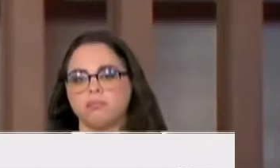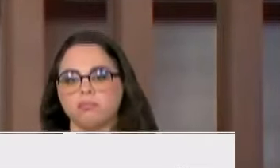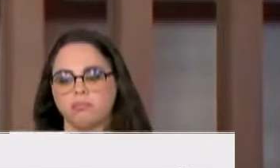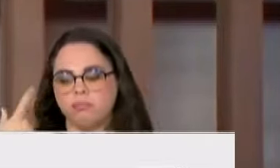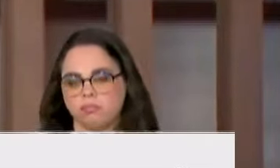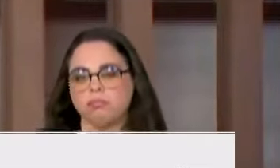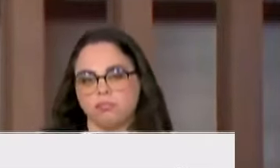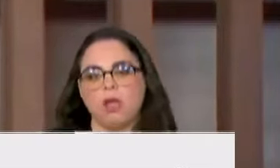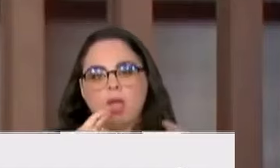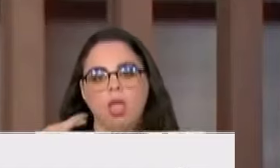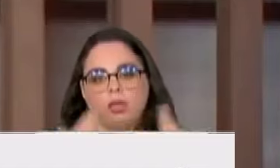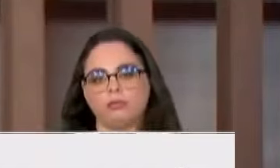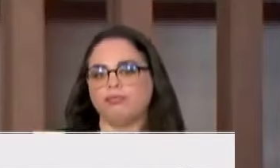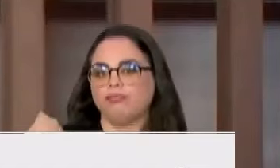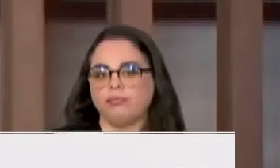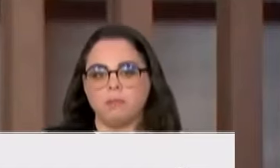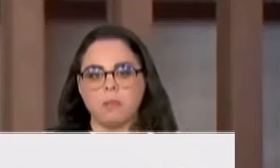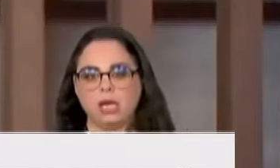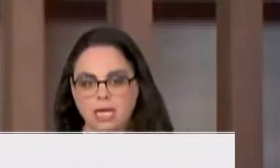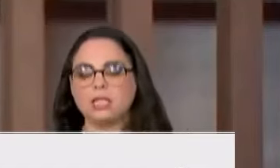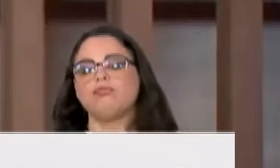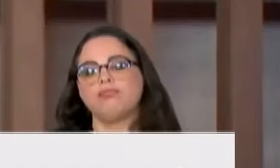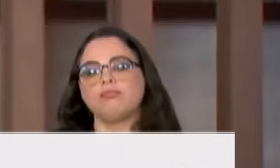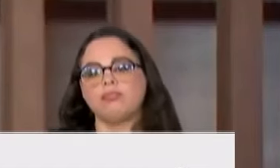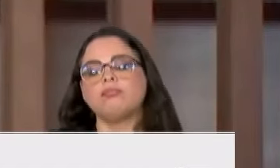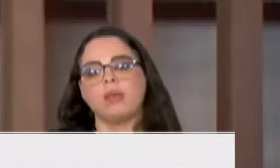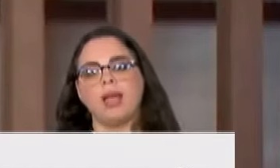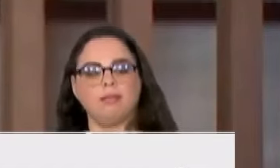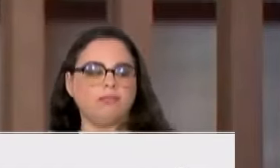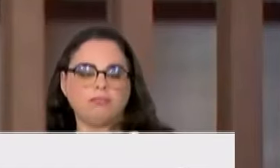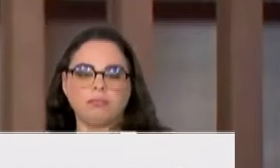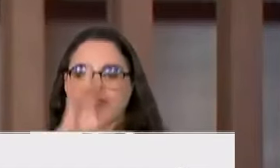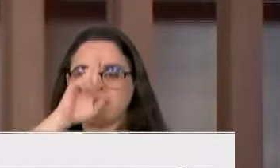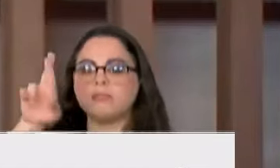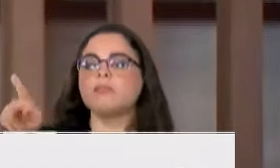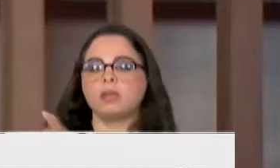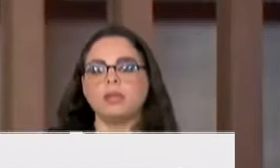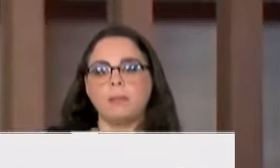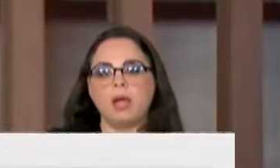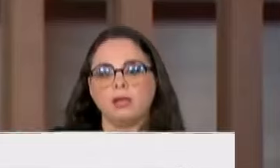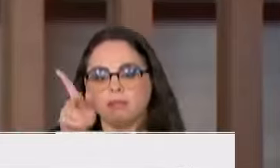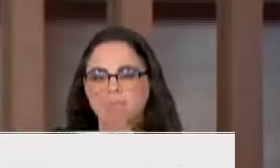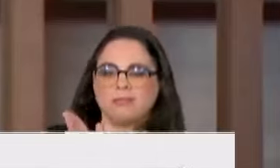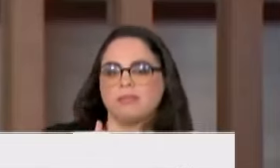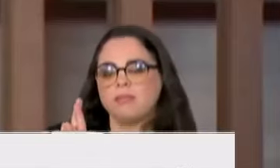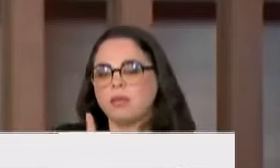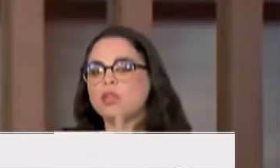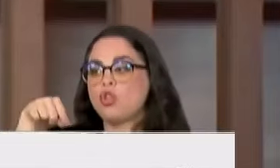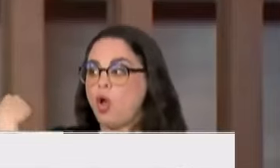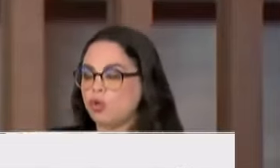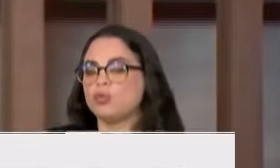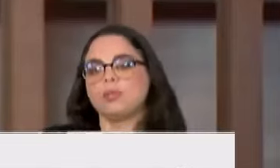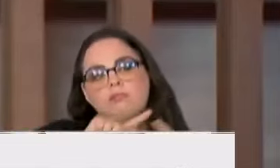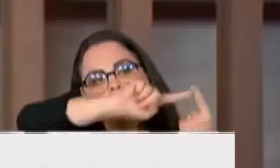aqui pela reunião dos dois ministros, do comando aeronáutico, com a embaixada nossa no Líbano e também com a rede de